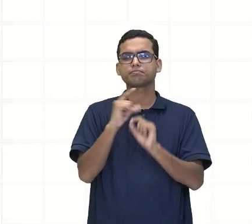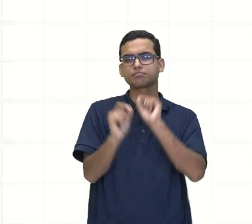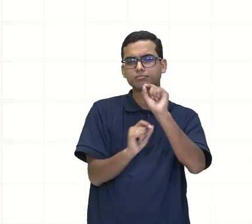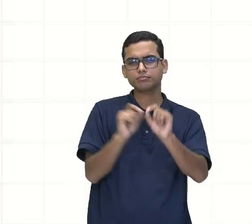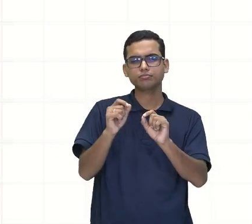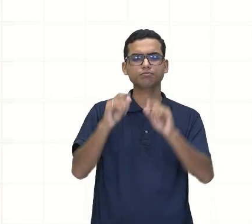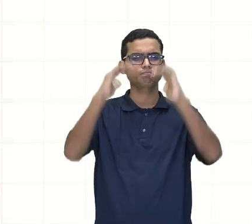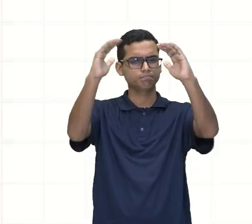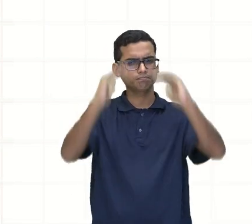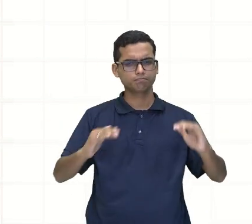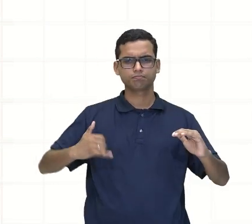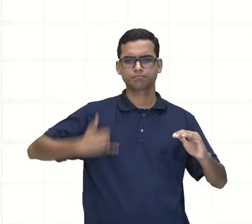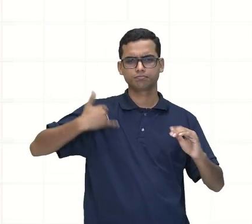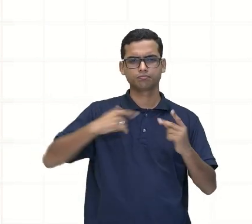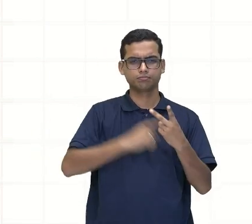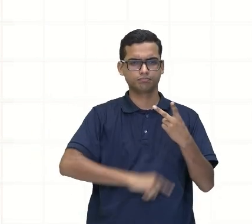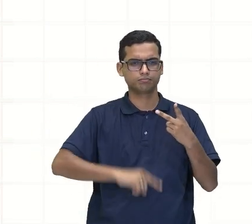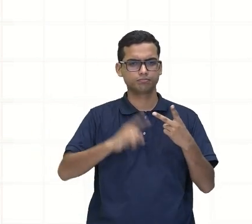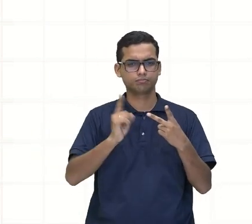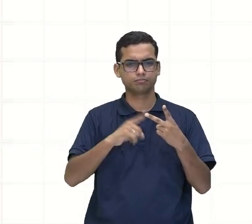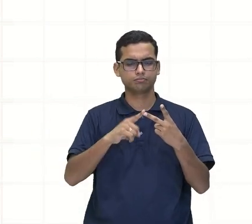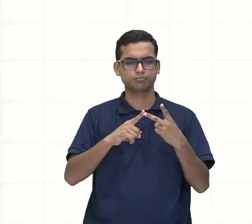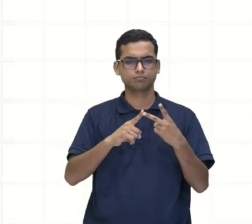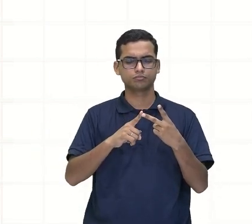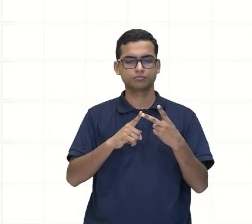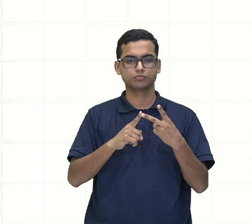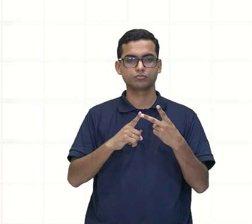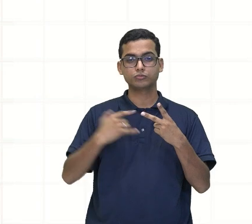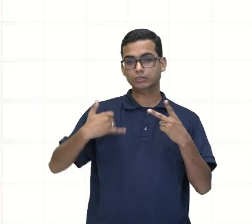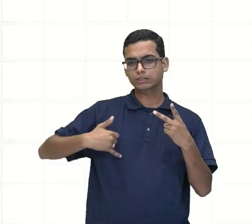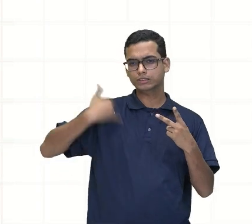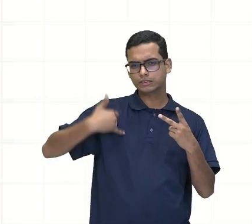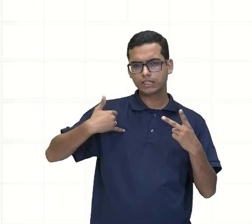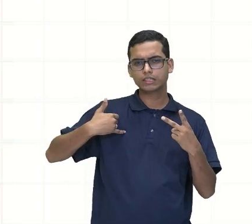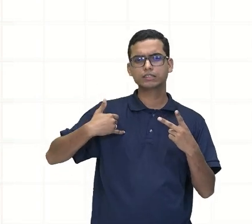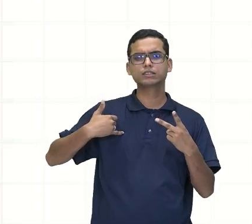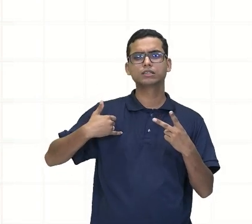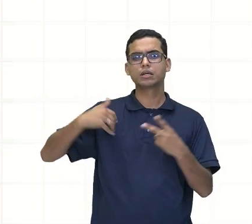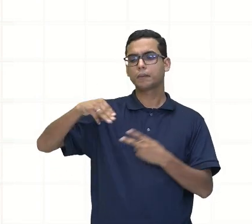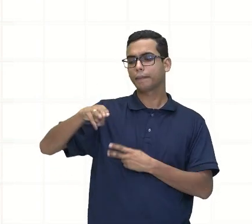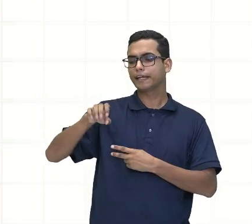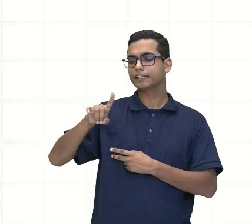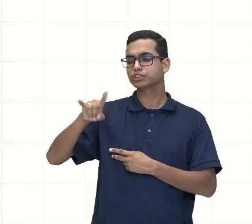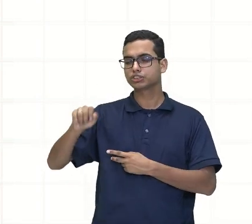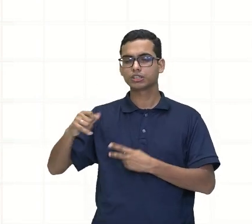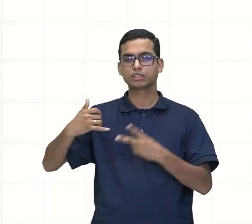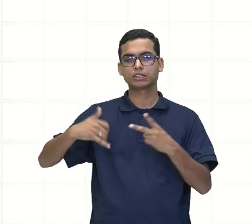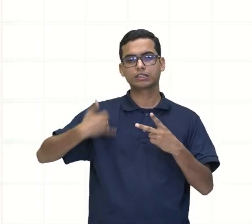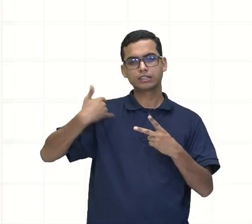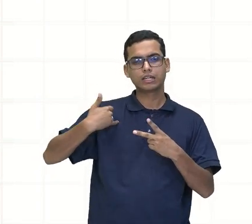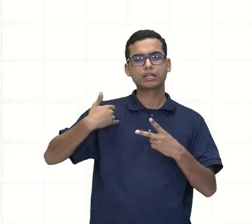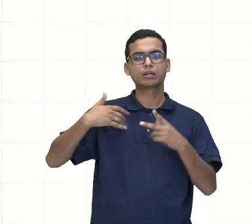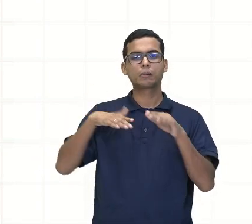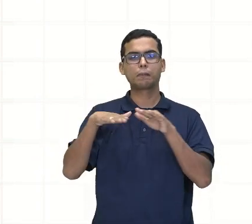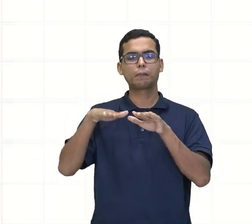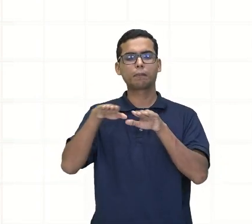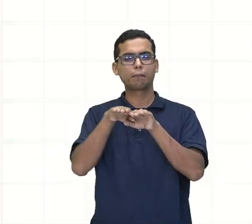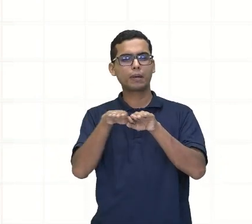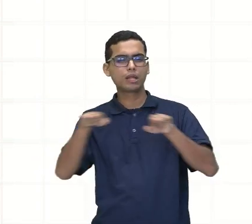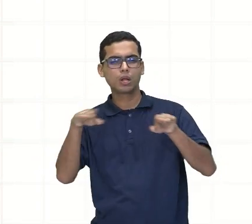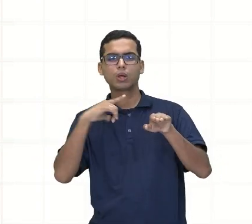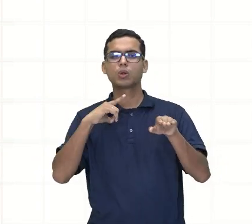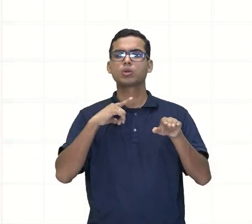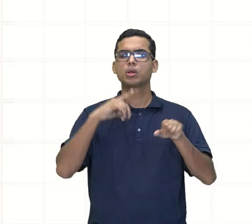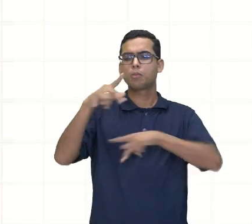olha, da idade média da população, tá bom? Além disso, nós temos aqui a